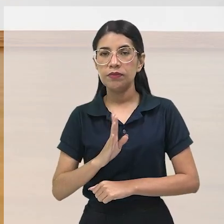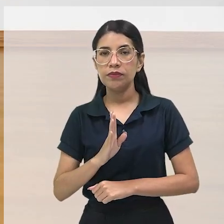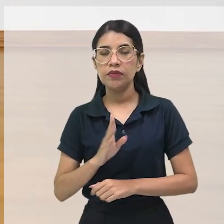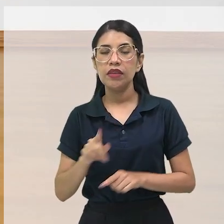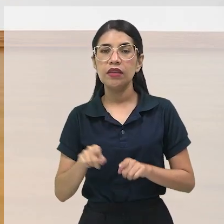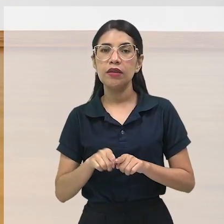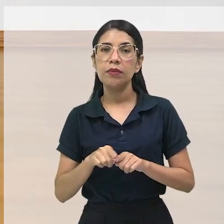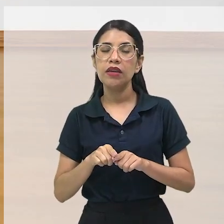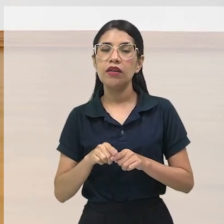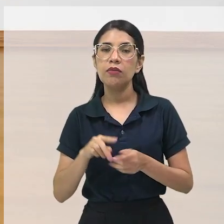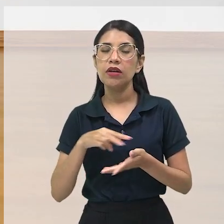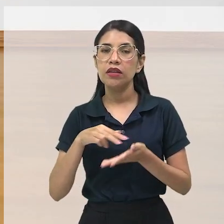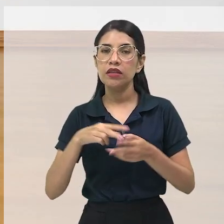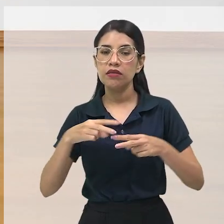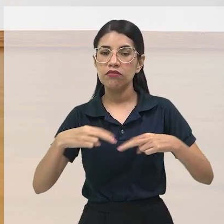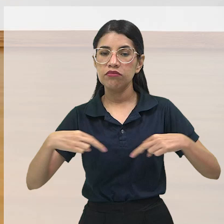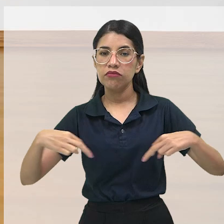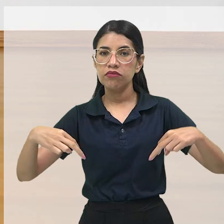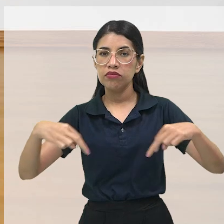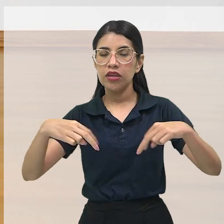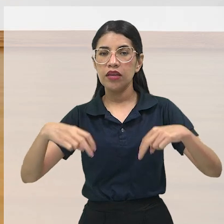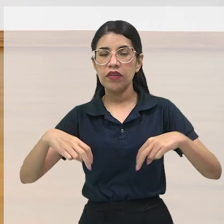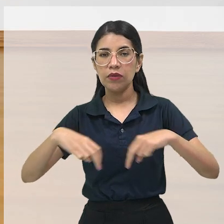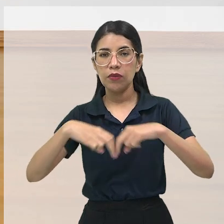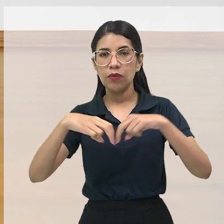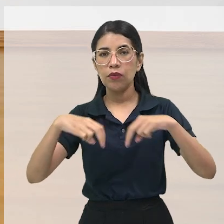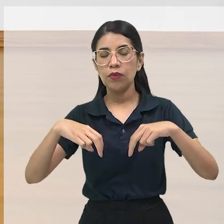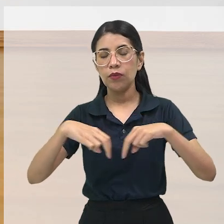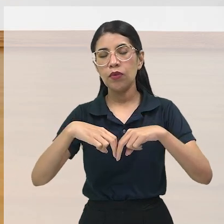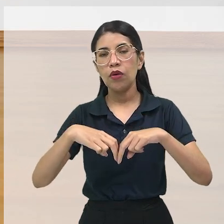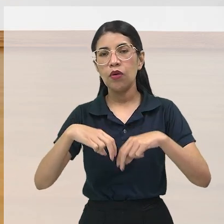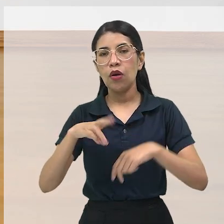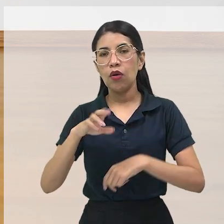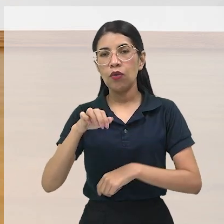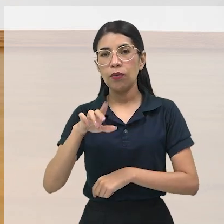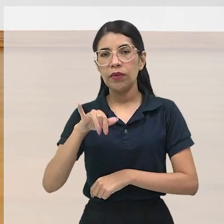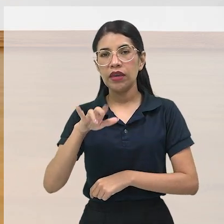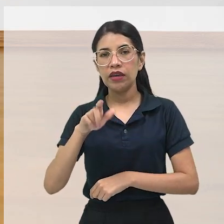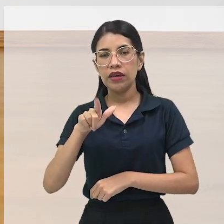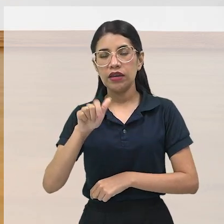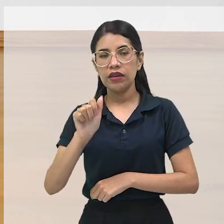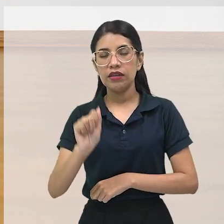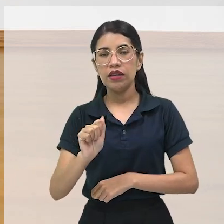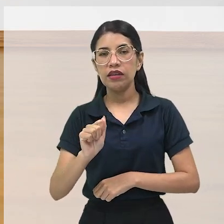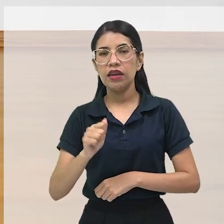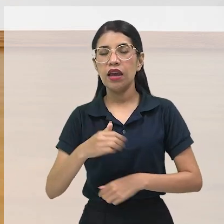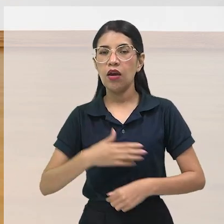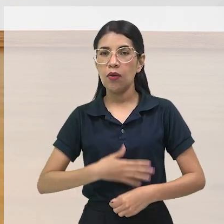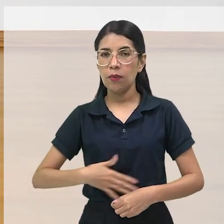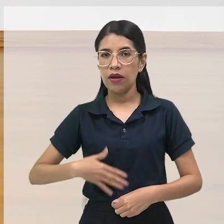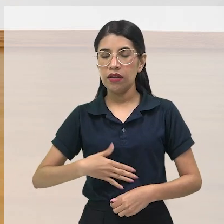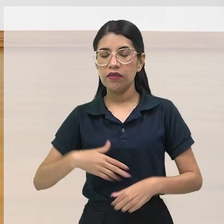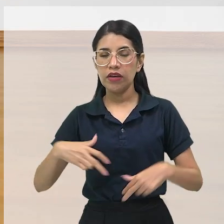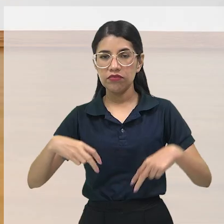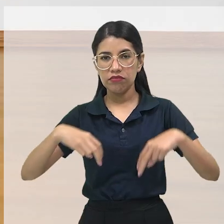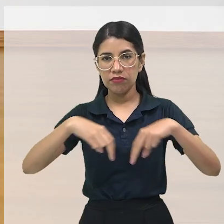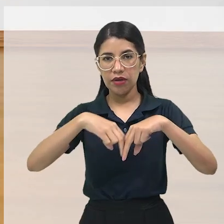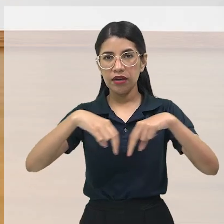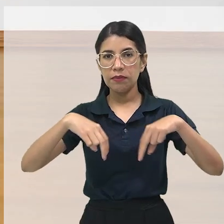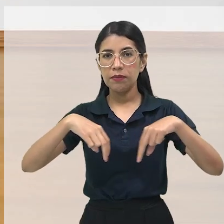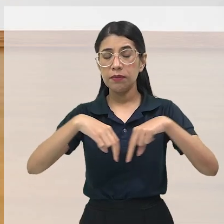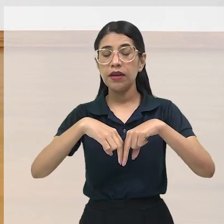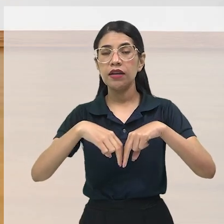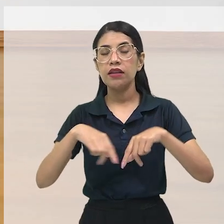uma dança de roda e umbigada. Quando a gente fala da umbigada, é esse movimento da aproximação dos umbigos. E como a gente viu,